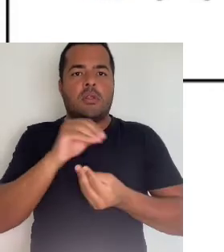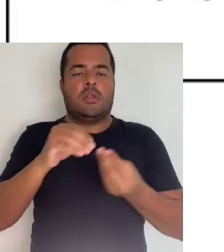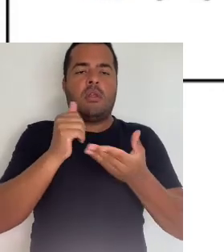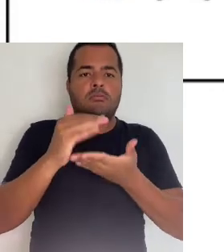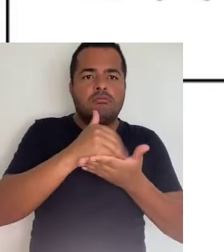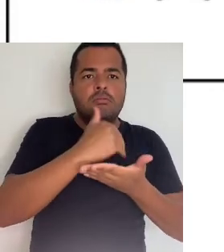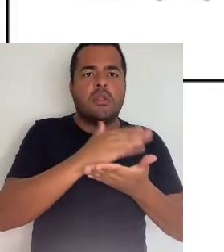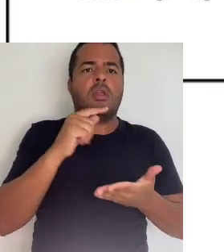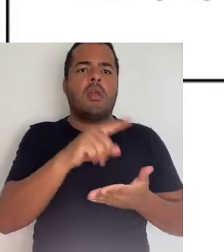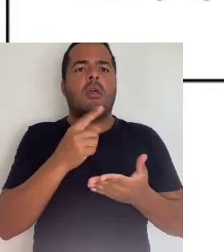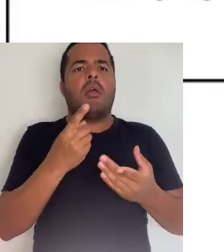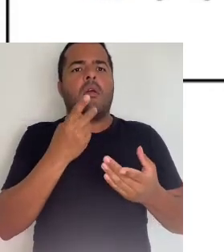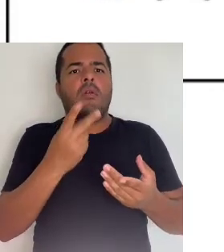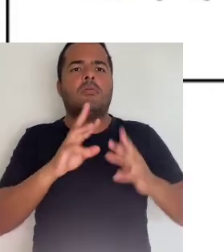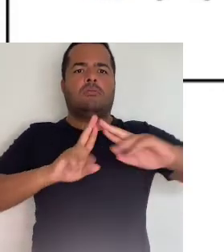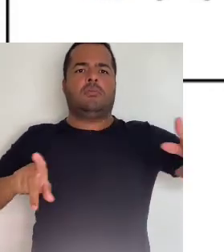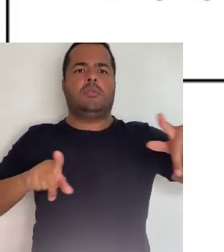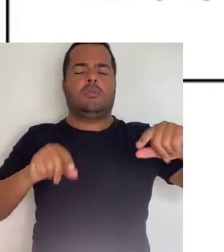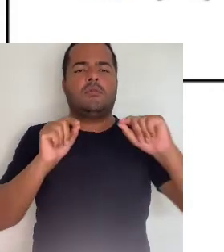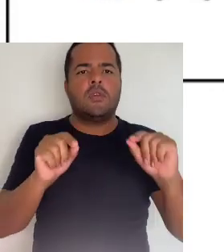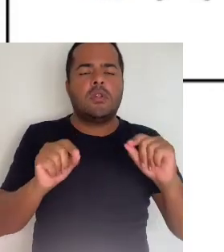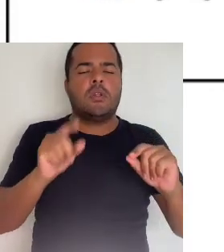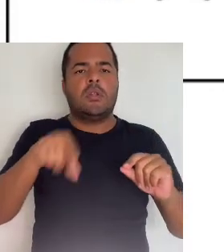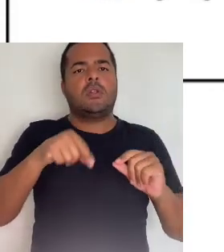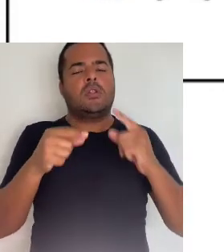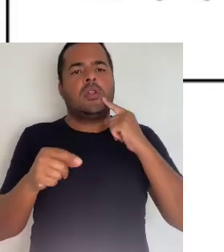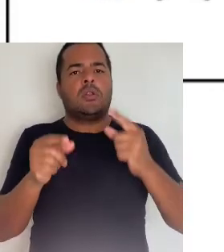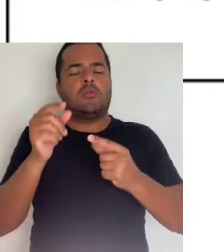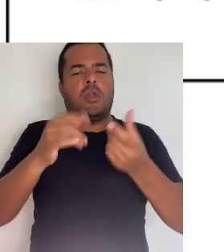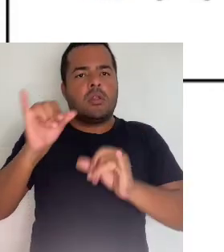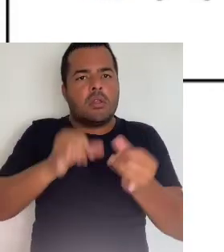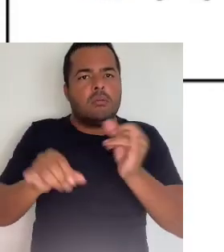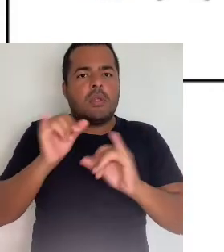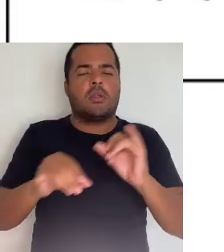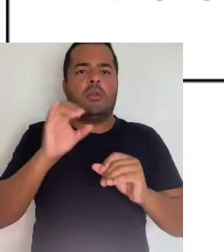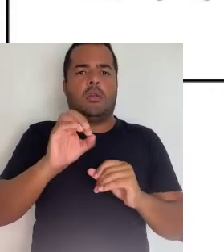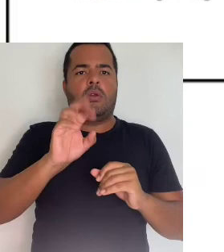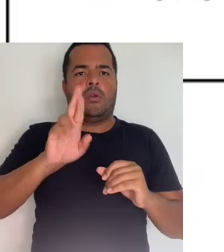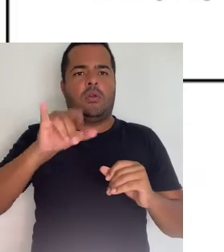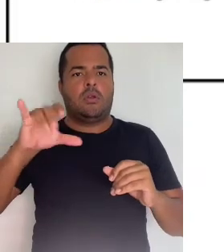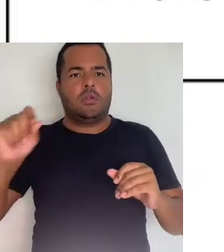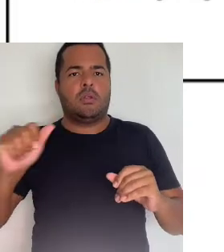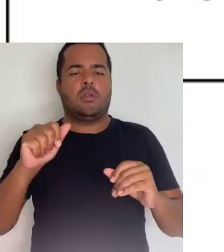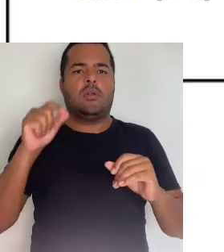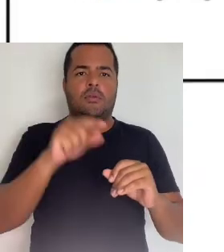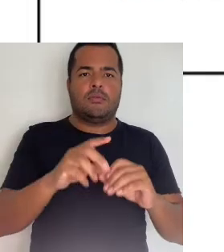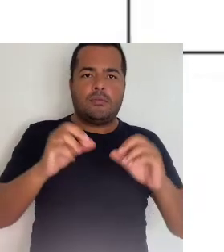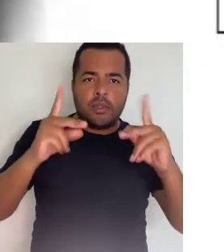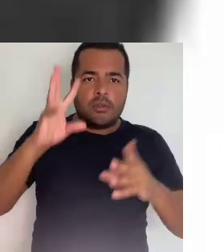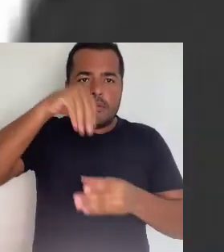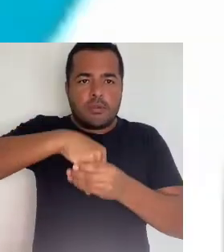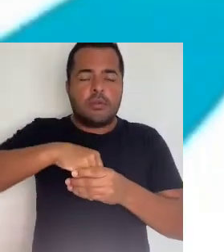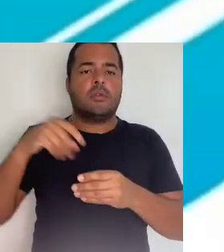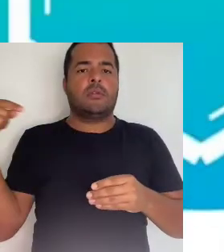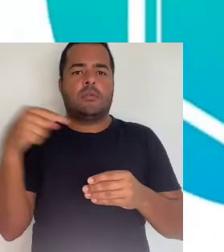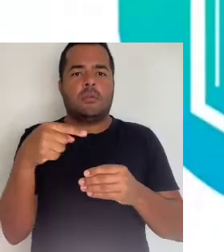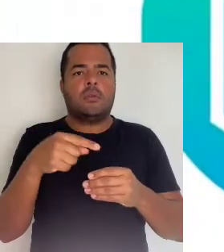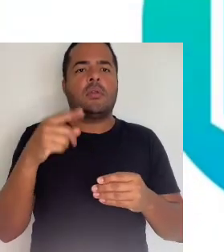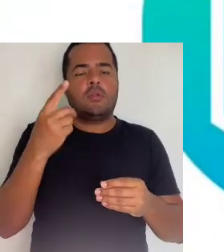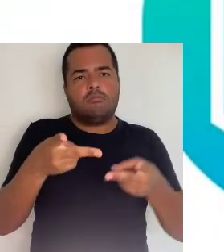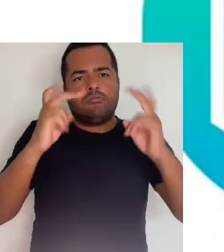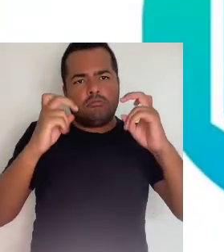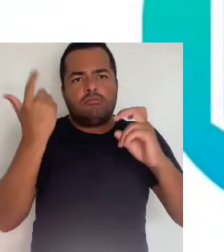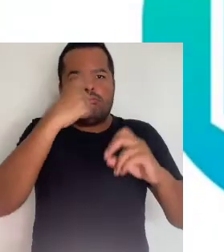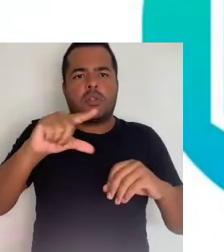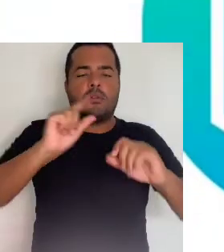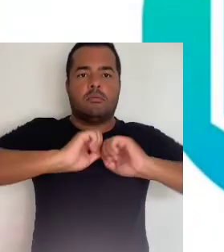do tipo E2. Reações de eliminação, elas são concorrentes da reação de substituição na química orgânica. É importante destacar isso, né?